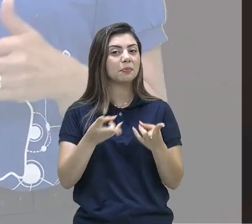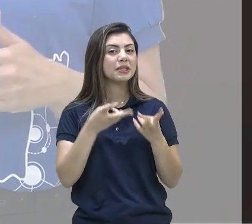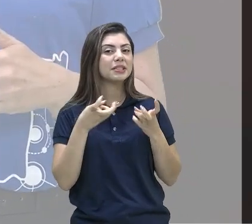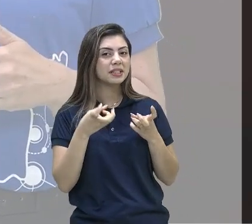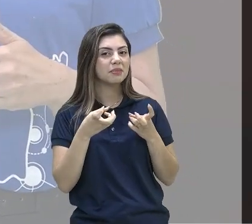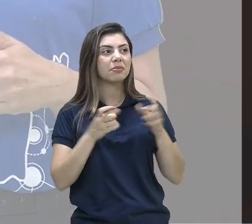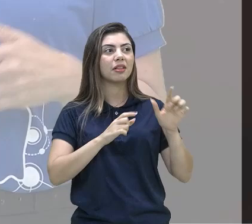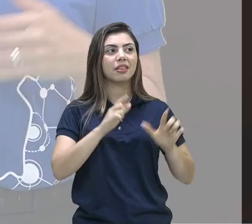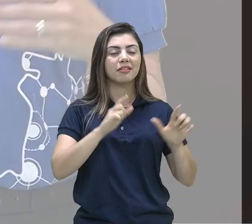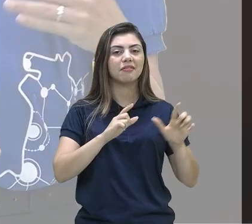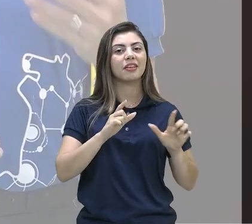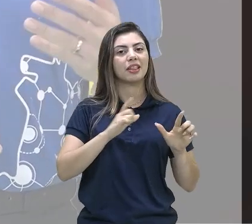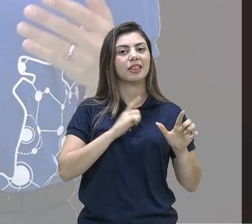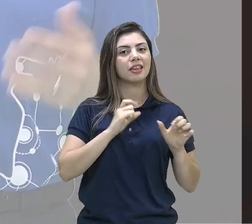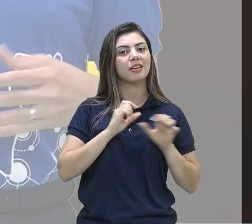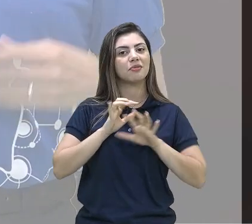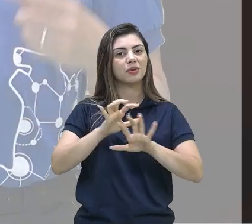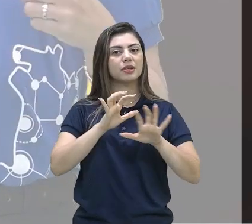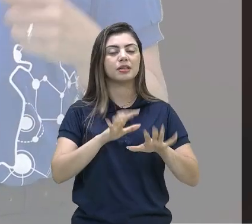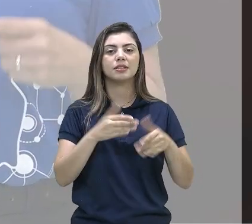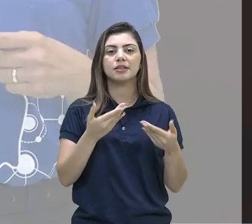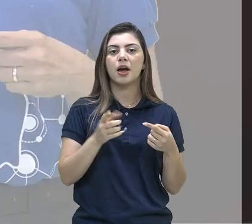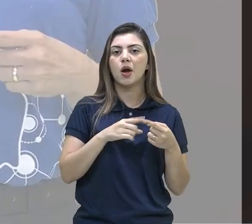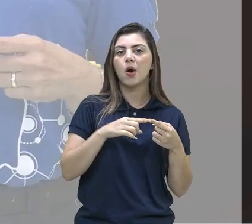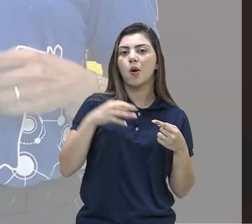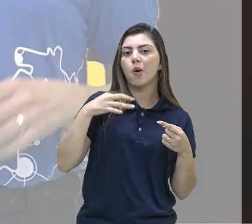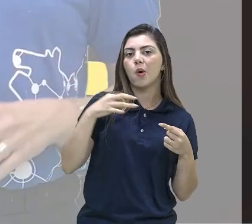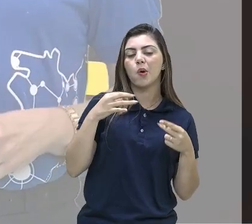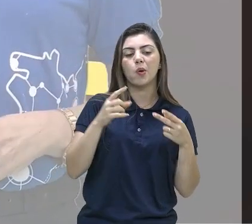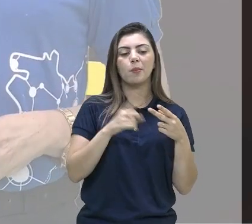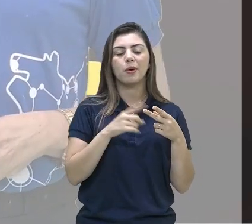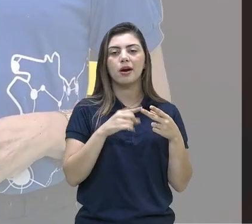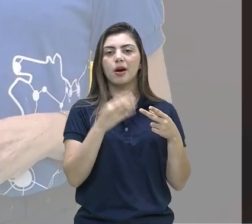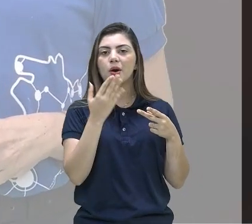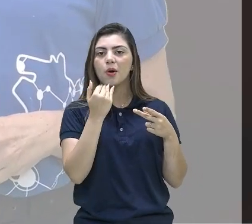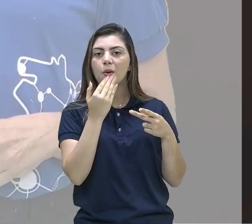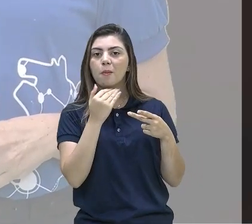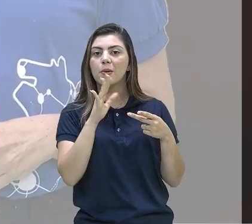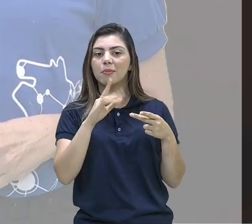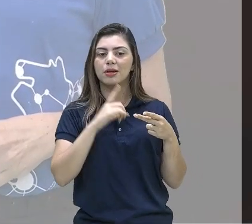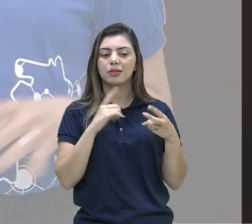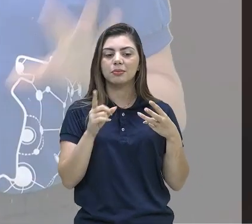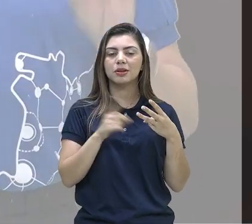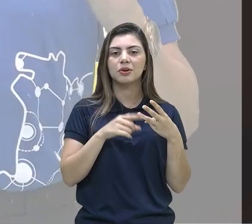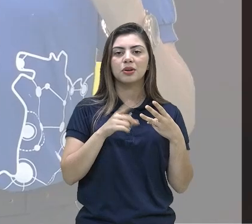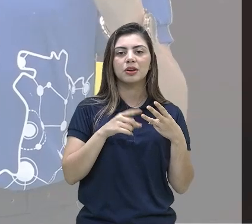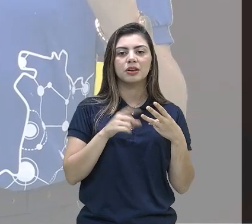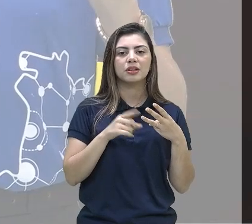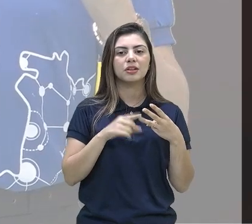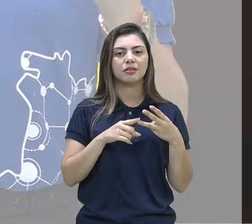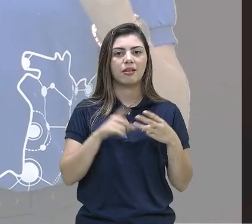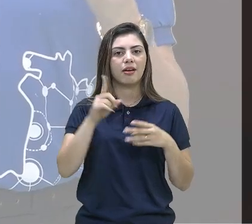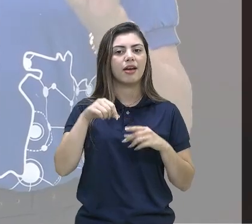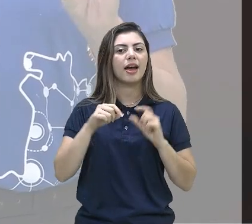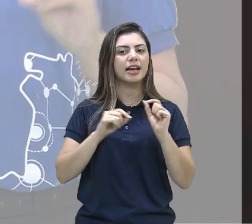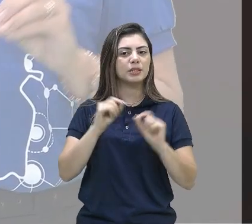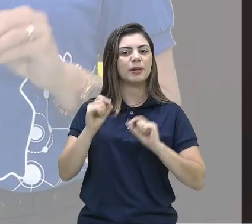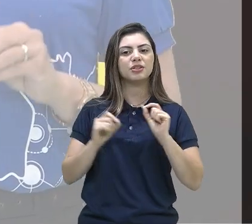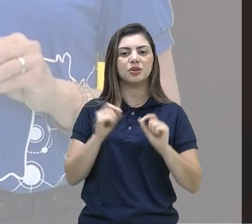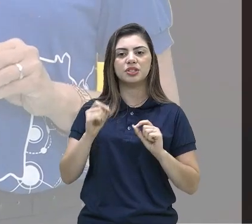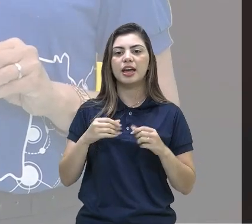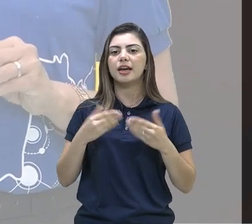além da roupa, da comida, também a gestualidade.